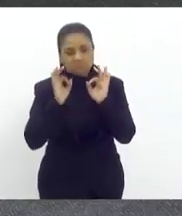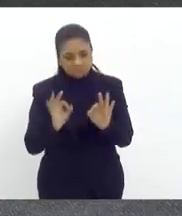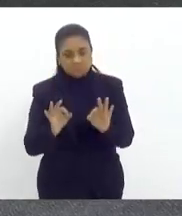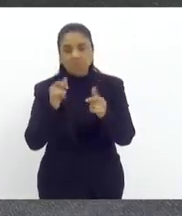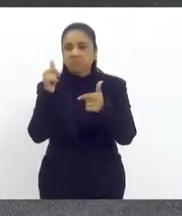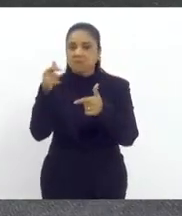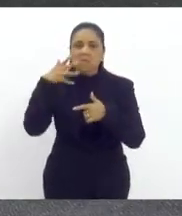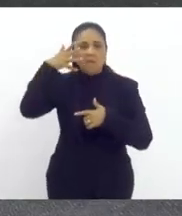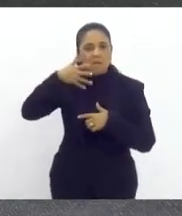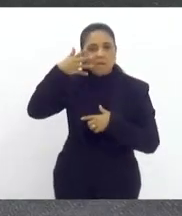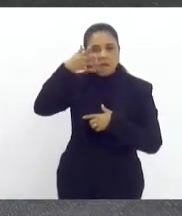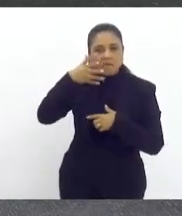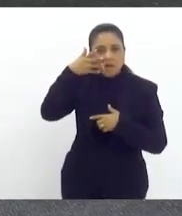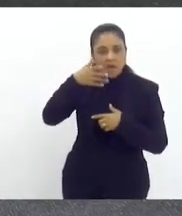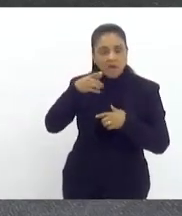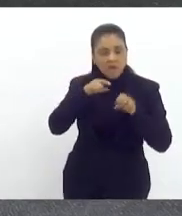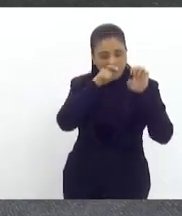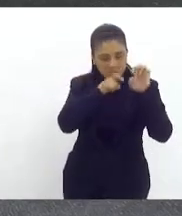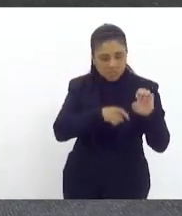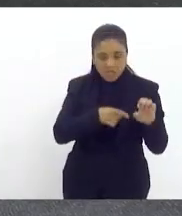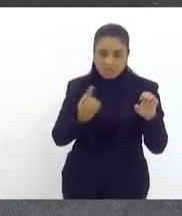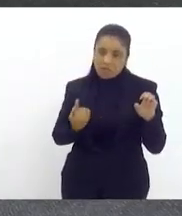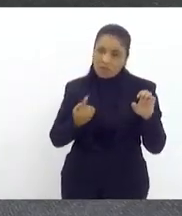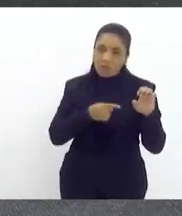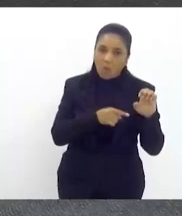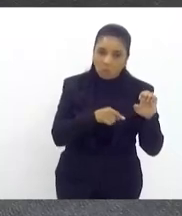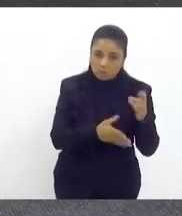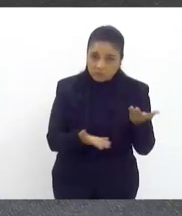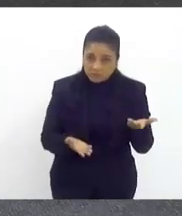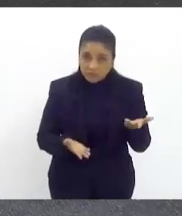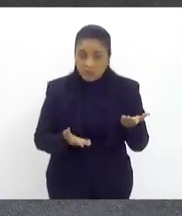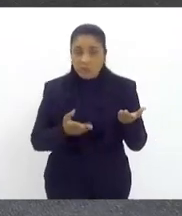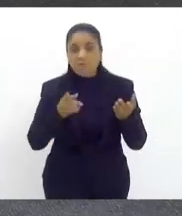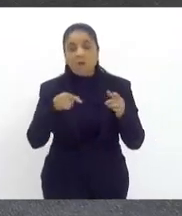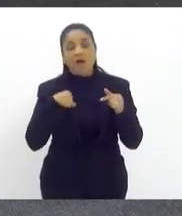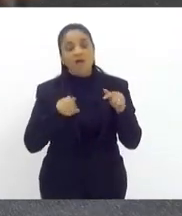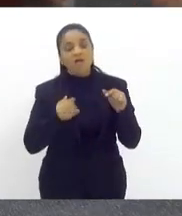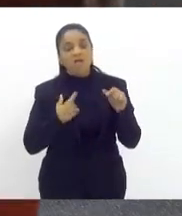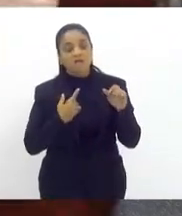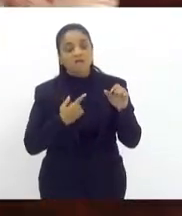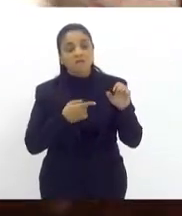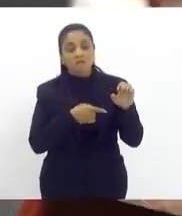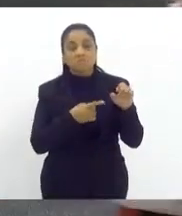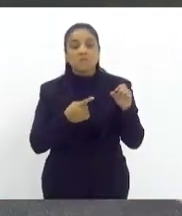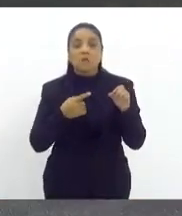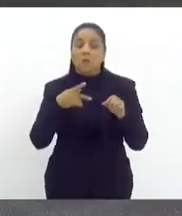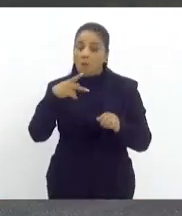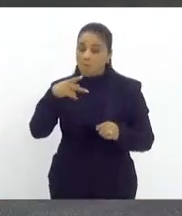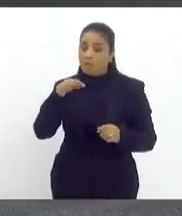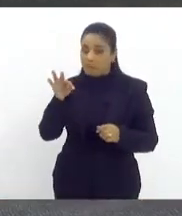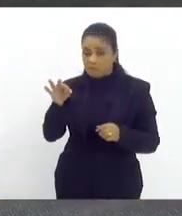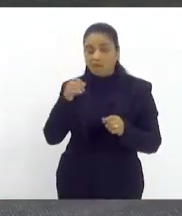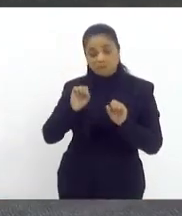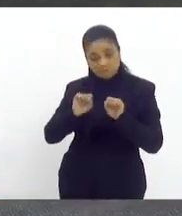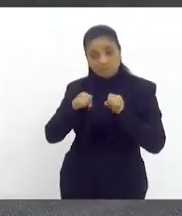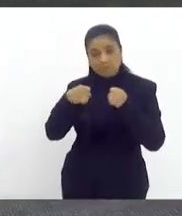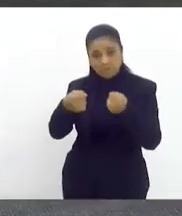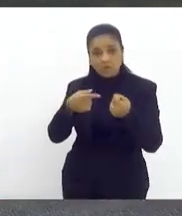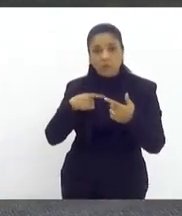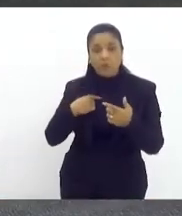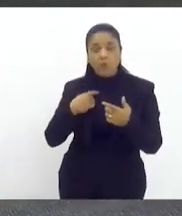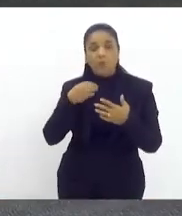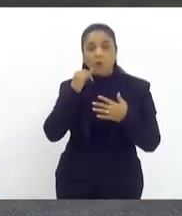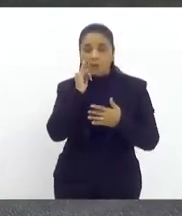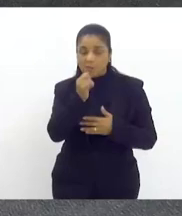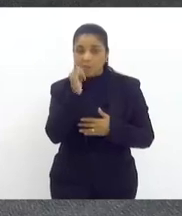à esquerda do governo federal mas muito condescendente com o o PT está defendendo inclusive o próprio relator ontem deu entrevista na